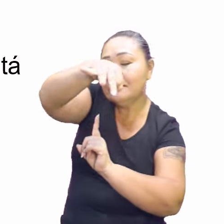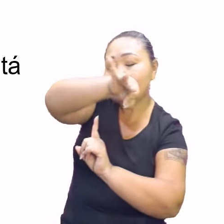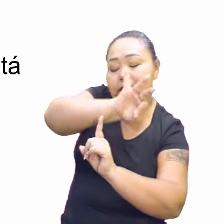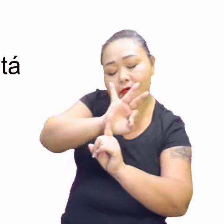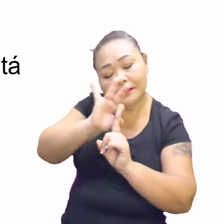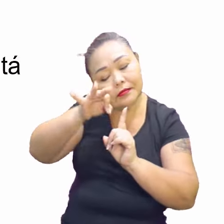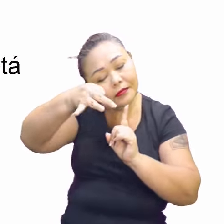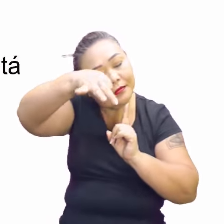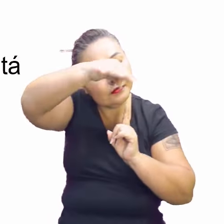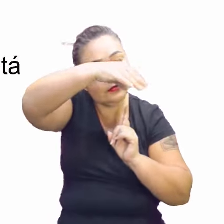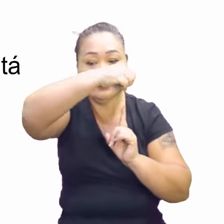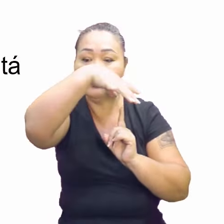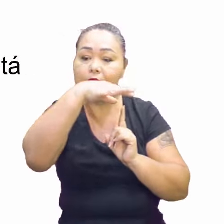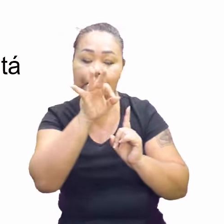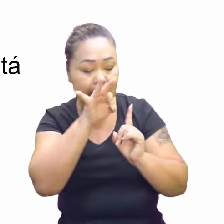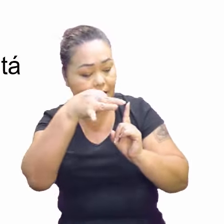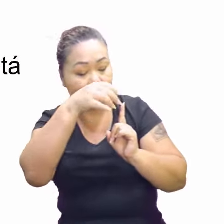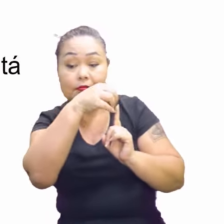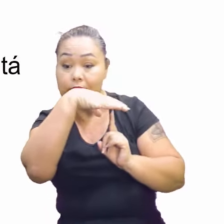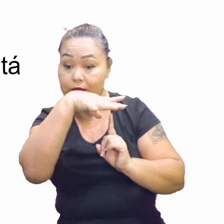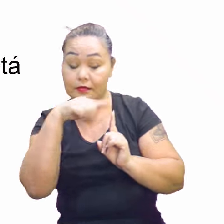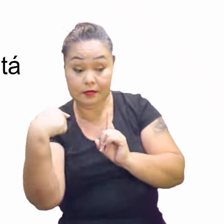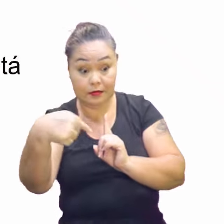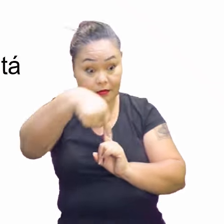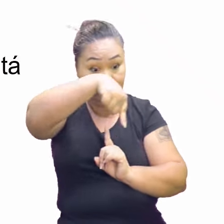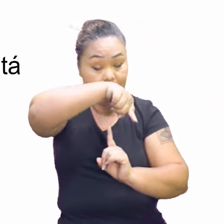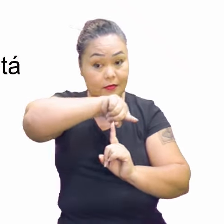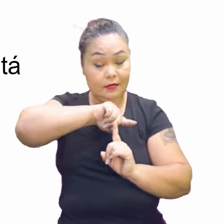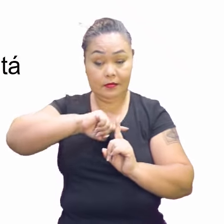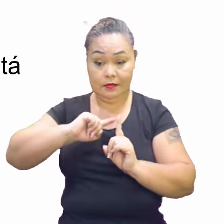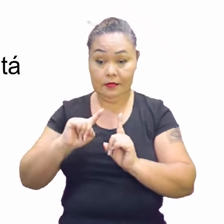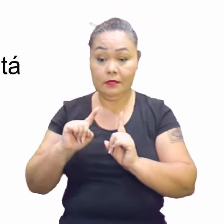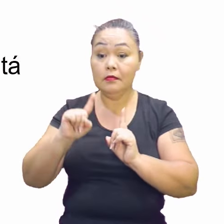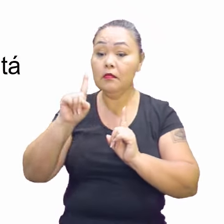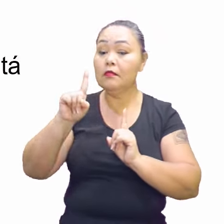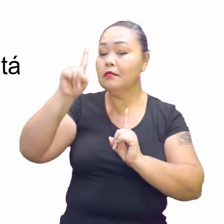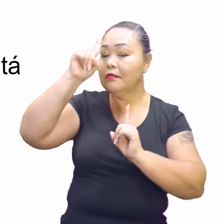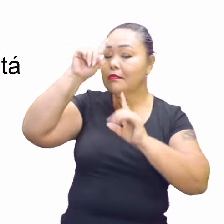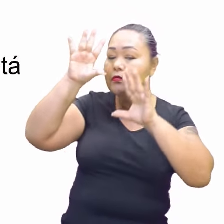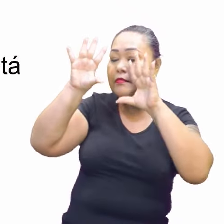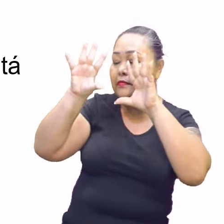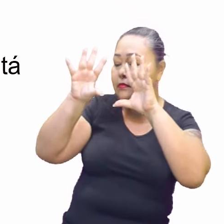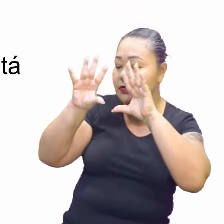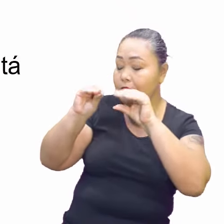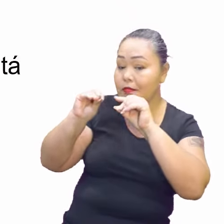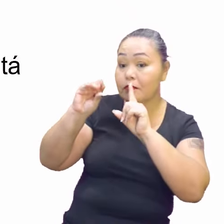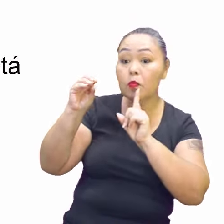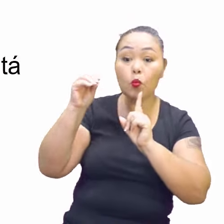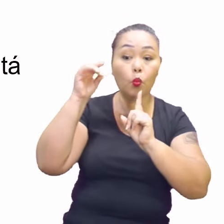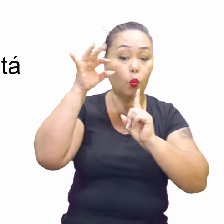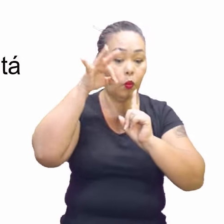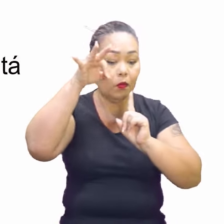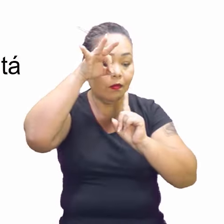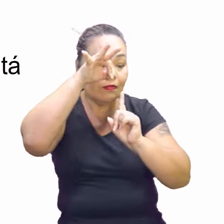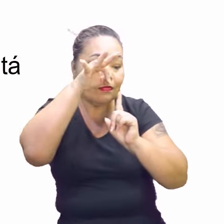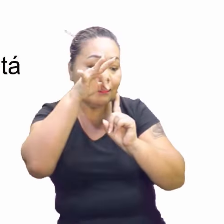dando volta em volta de mim. Todas as noites, só para me beijar.